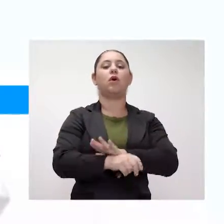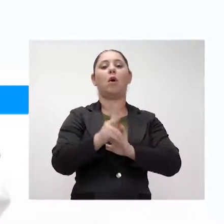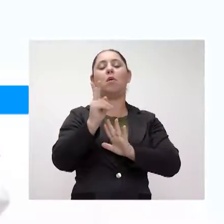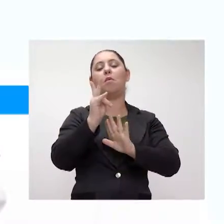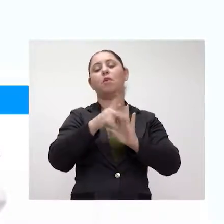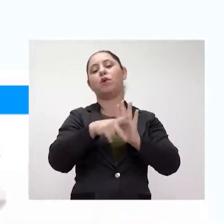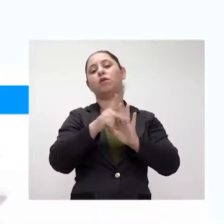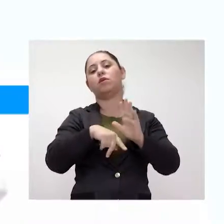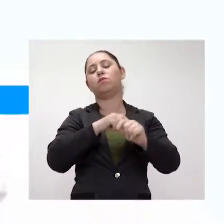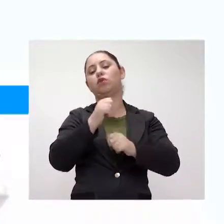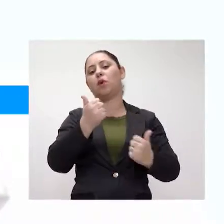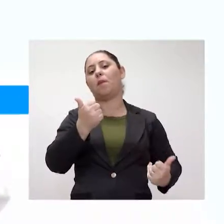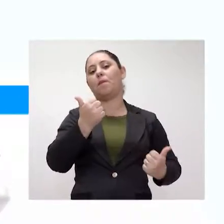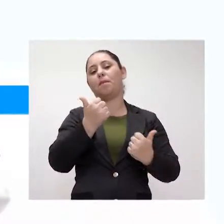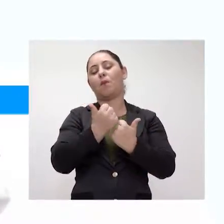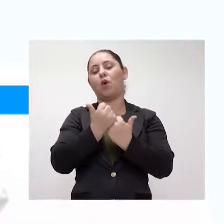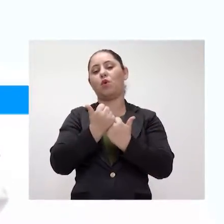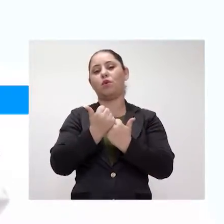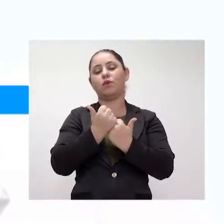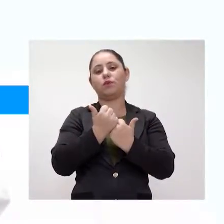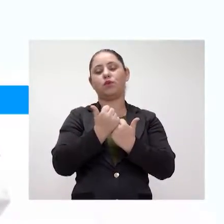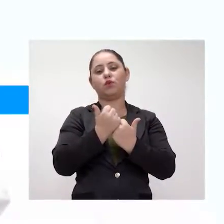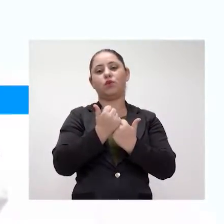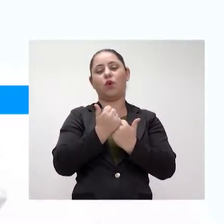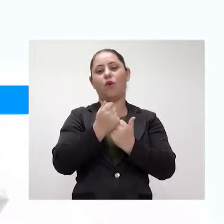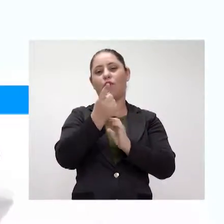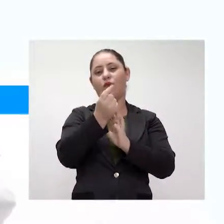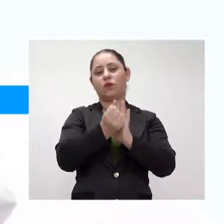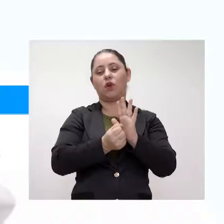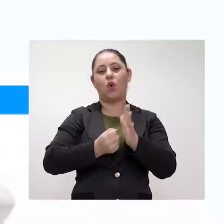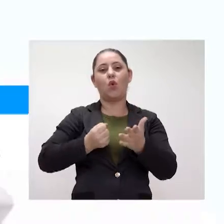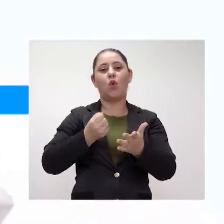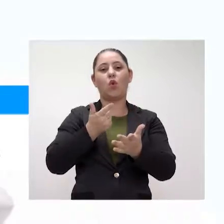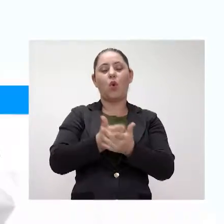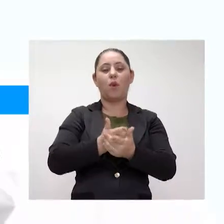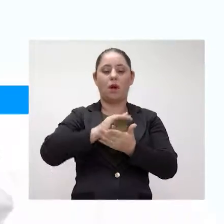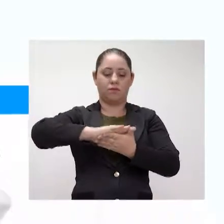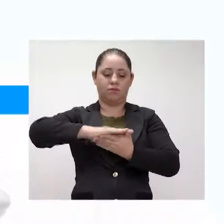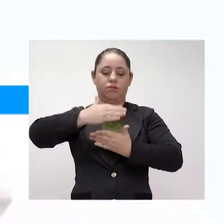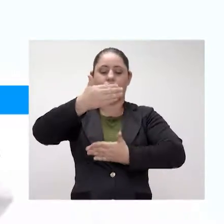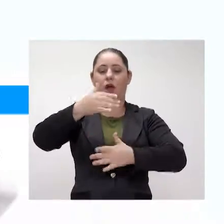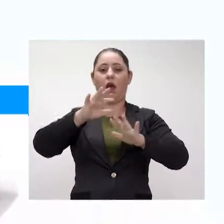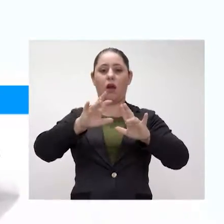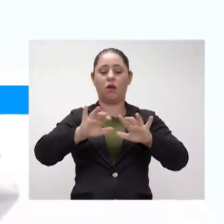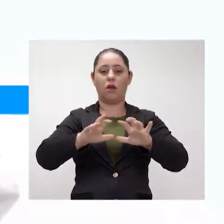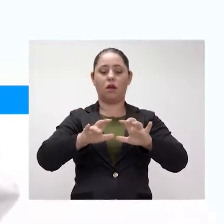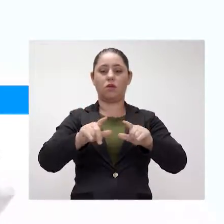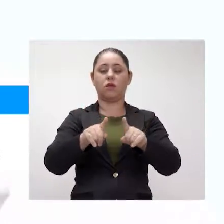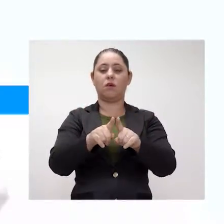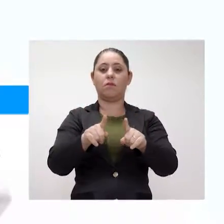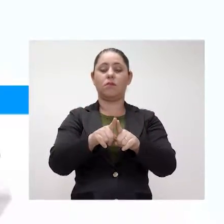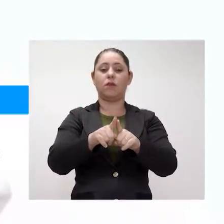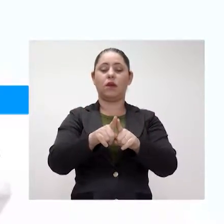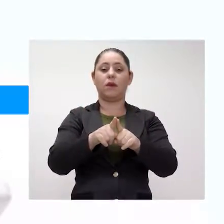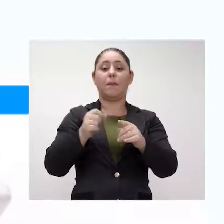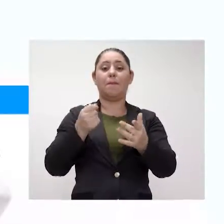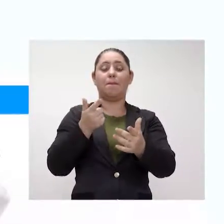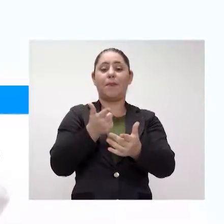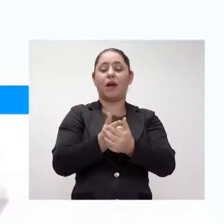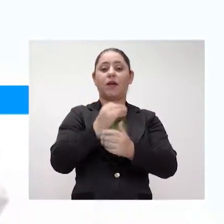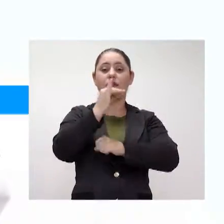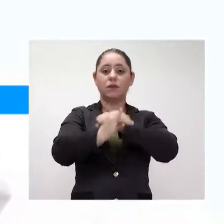um programa de apoio financeiro voltado à aquisição de notebook e custeio do plano